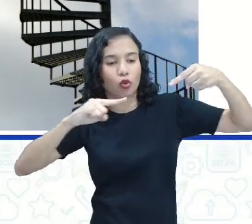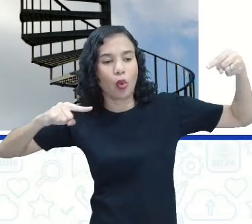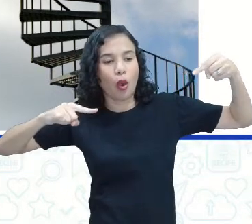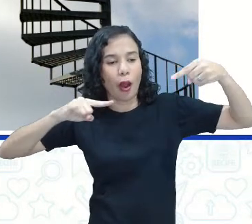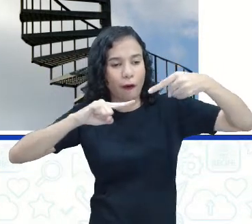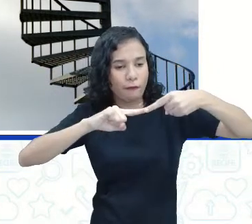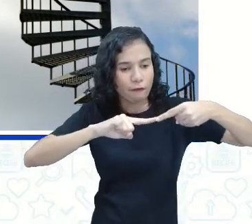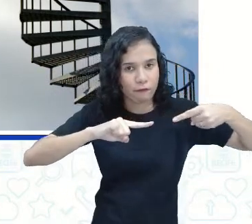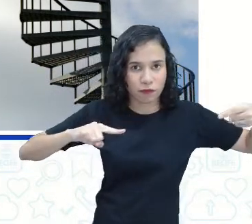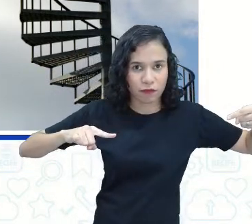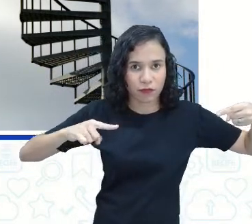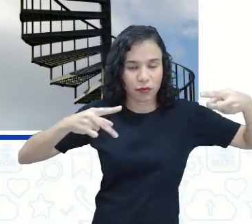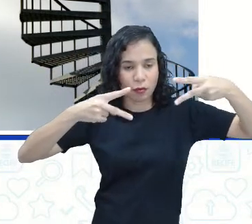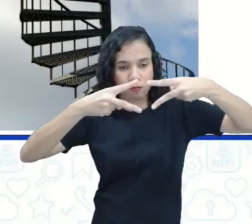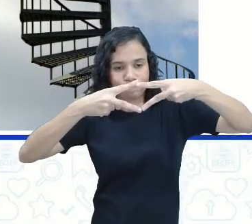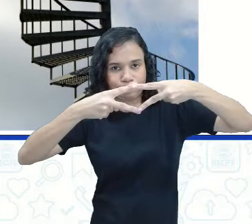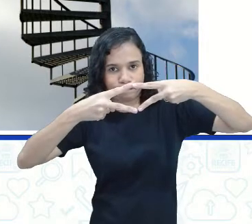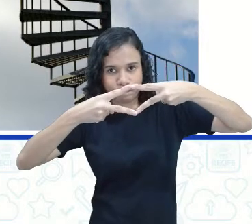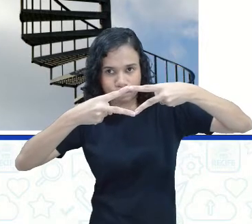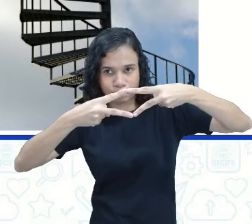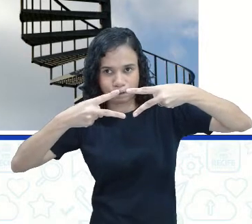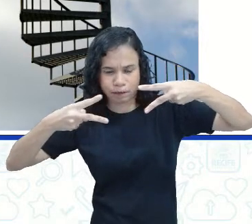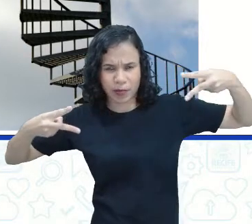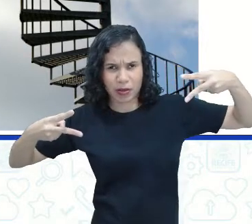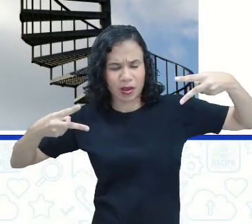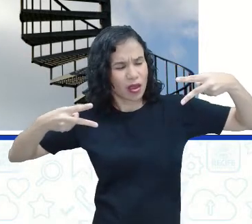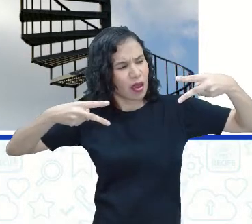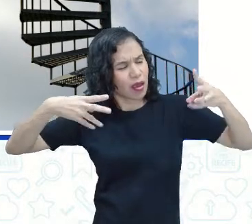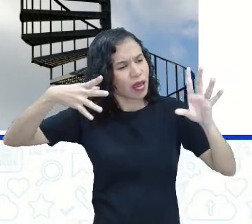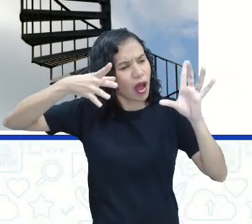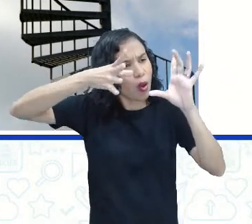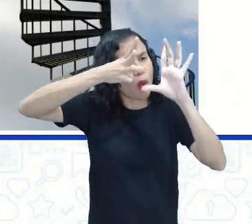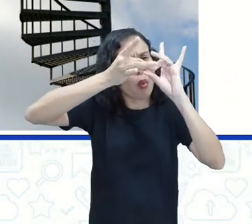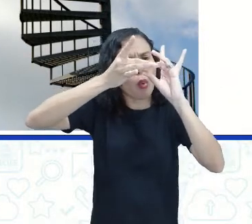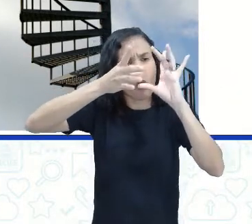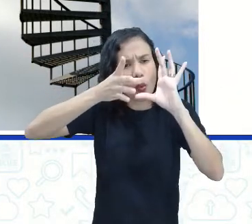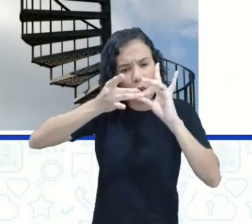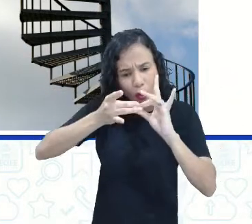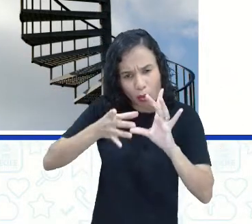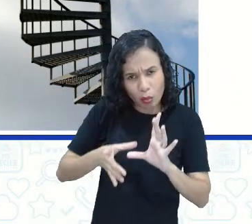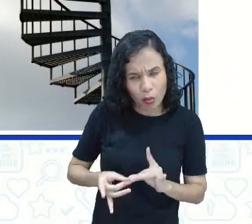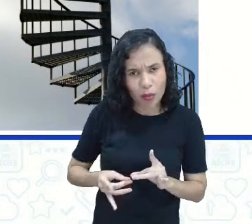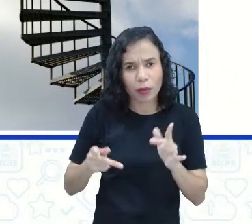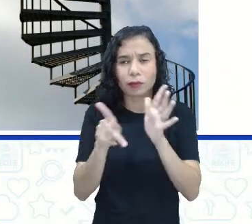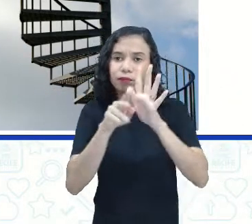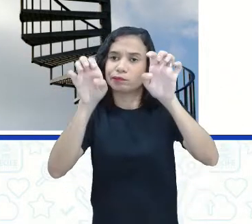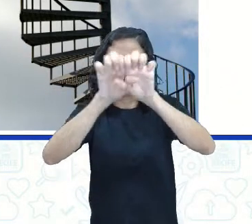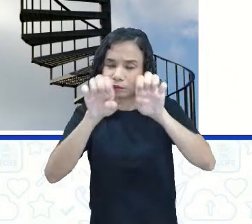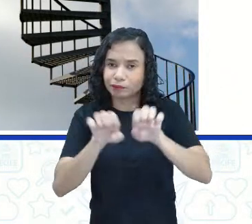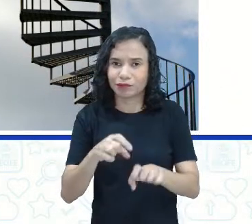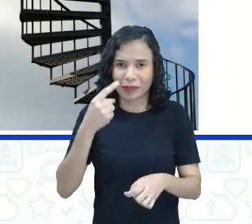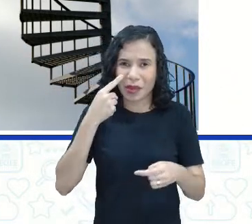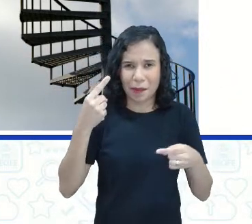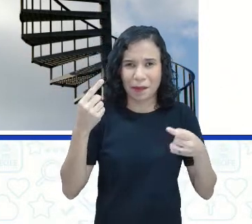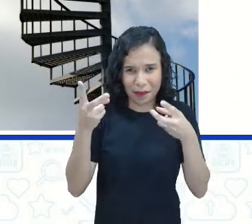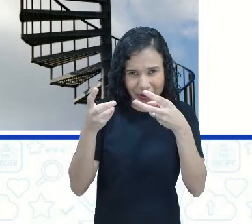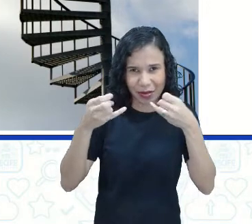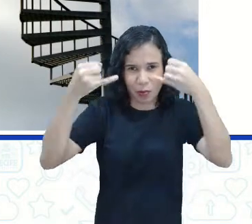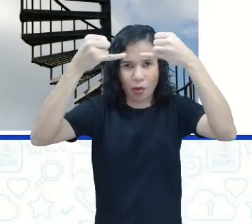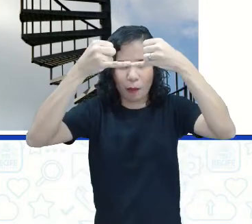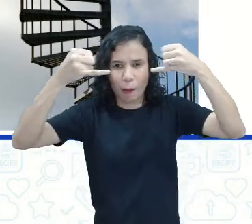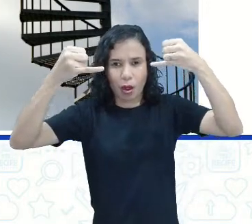elas são ligadas no meio, né, por algumas estruturas. São essas retinhas aí que a gente está vendo